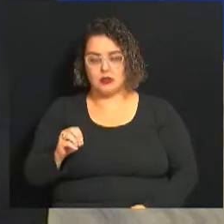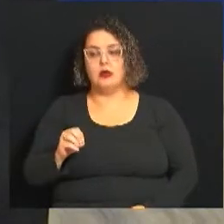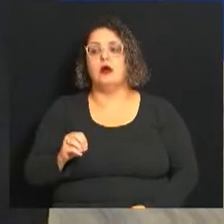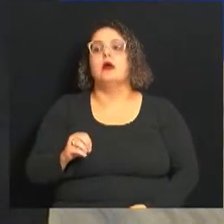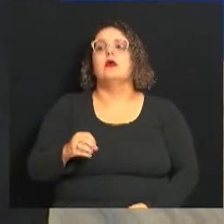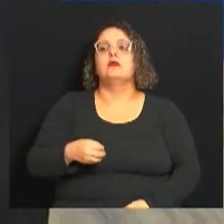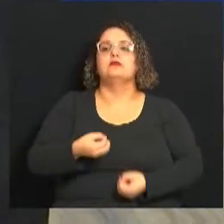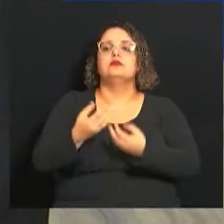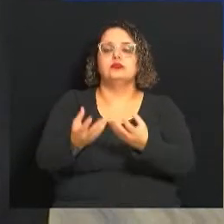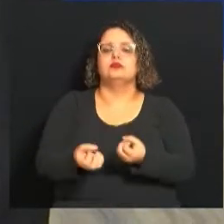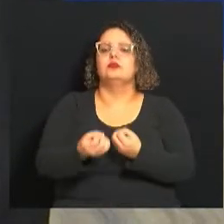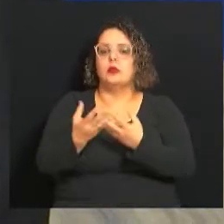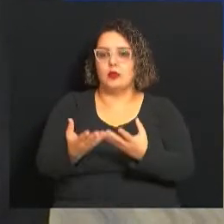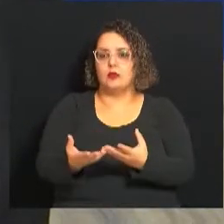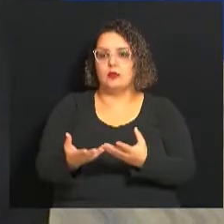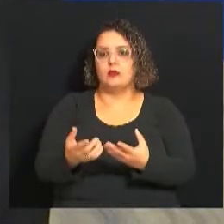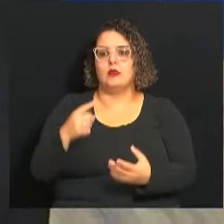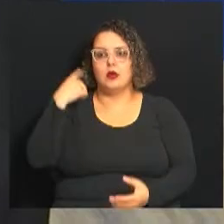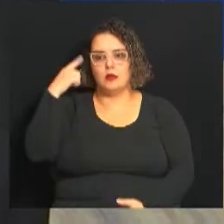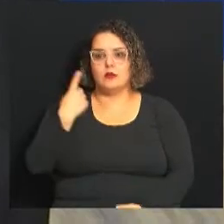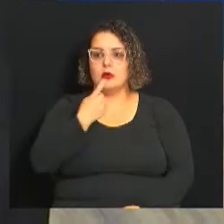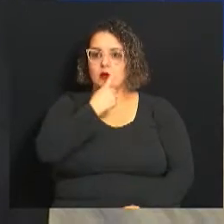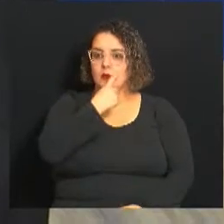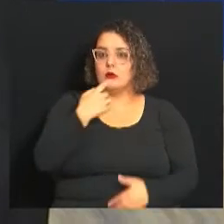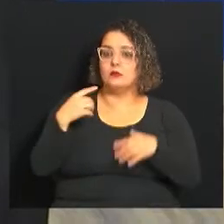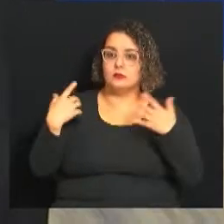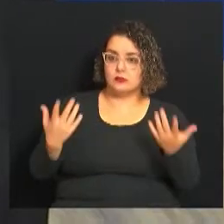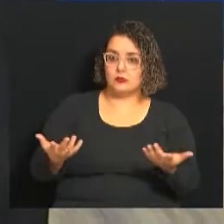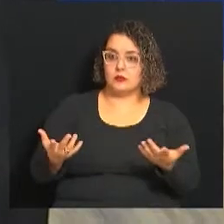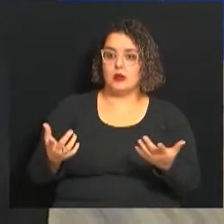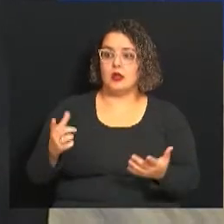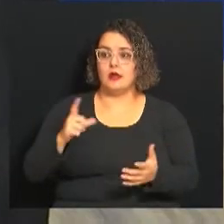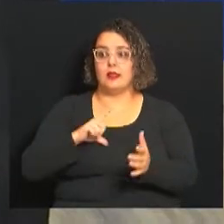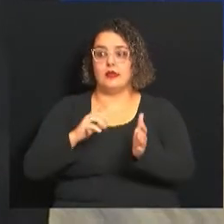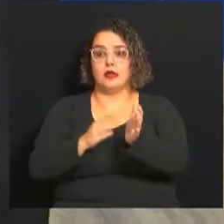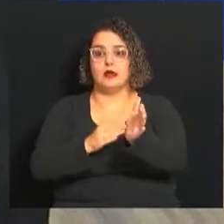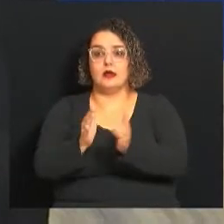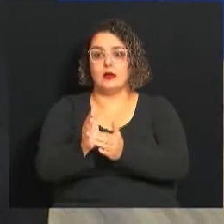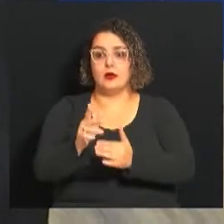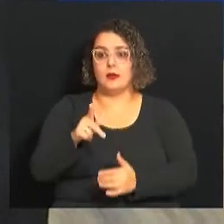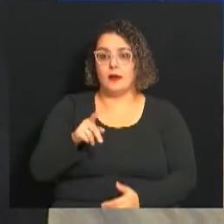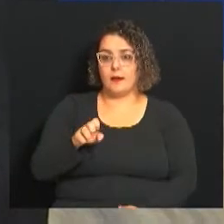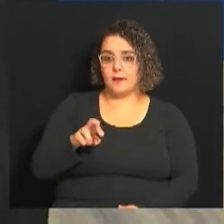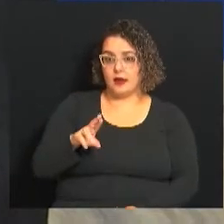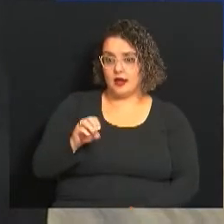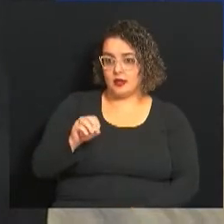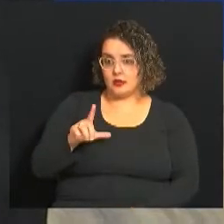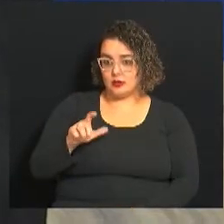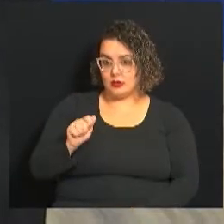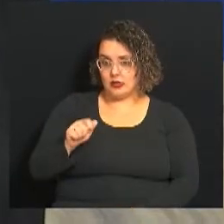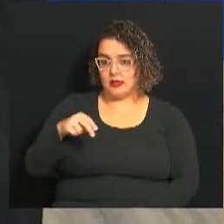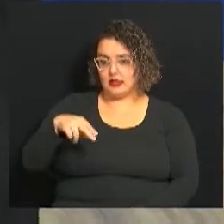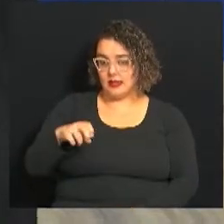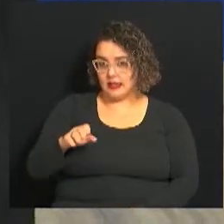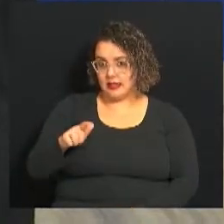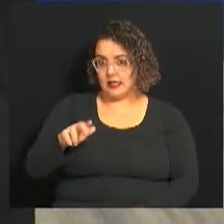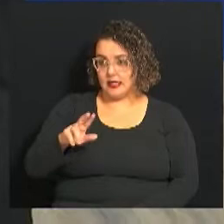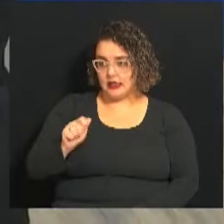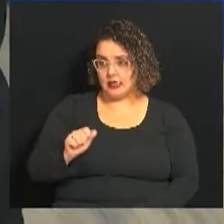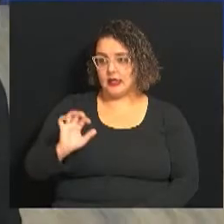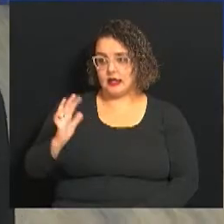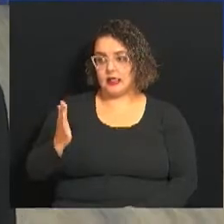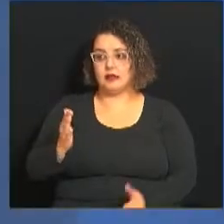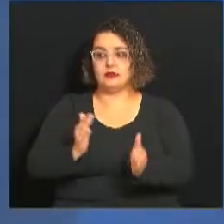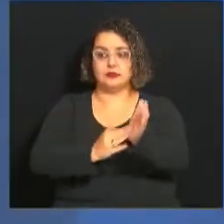passou aqui para a gente agora. E Mirna Abreu tem o concurso Pérola Negra, que também acontece neste sábado. Isso, lá na